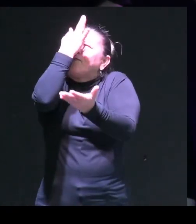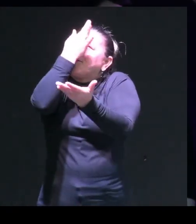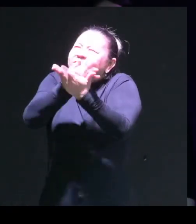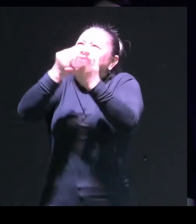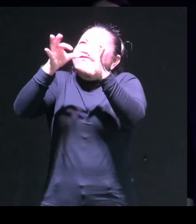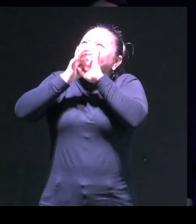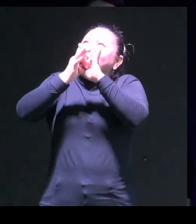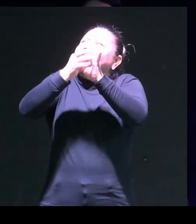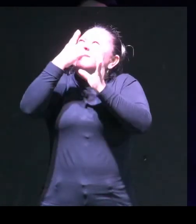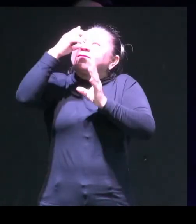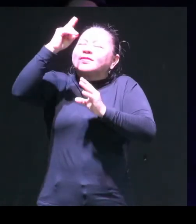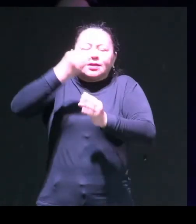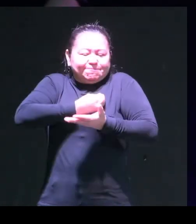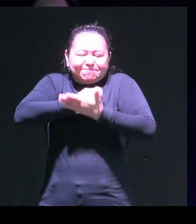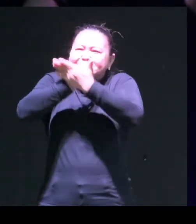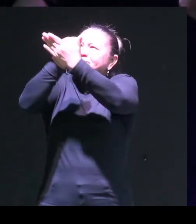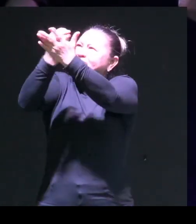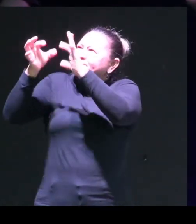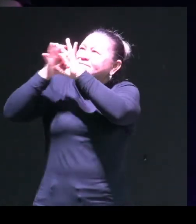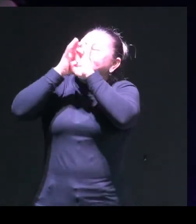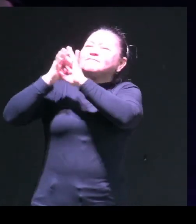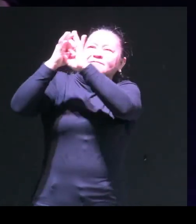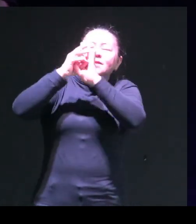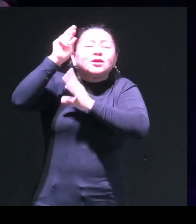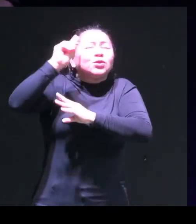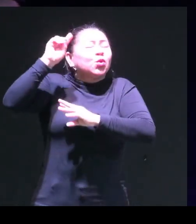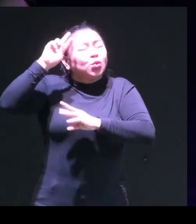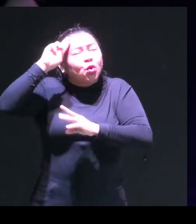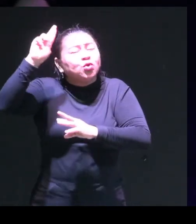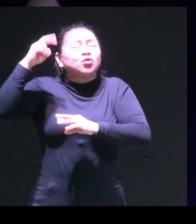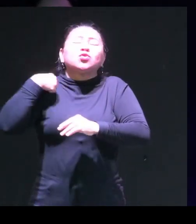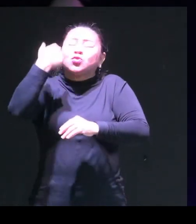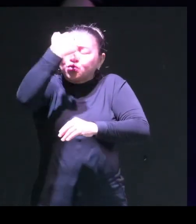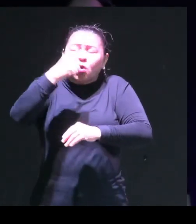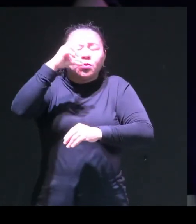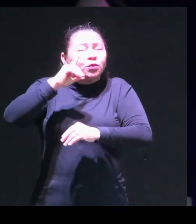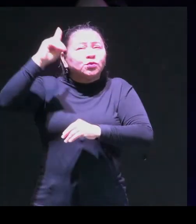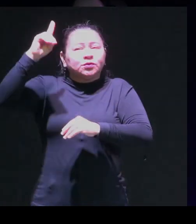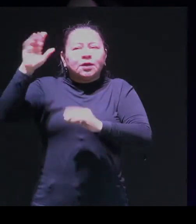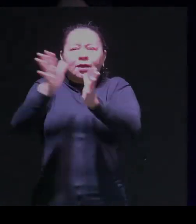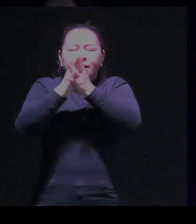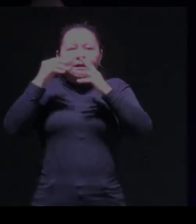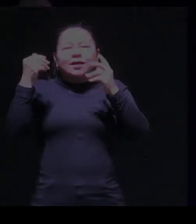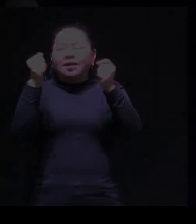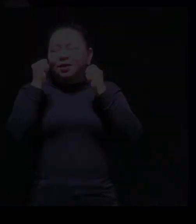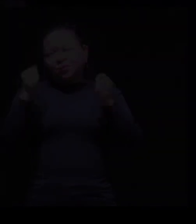Senhor, a nossa vida está escondida em Cristo, nós somos do Senhor, aleluia.